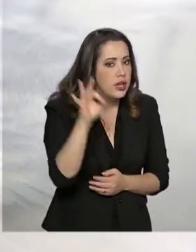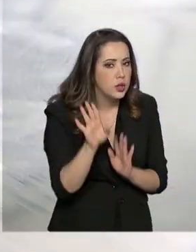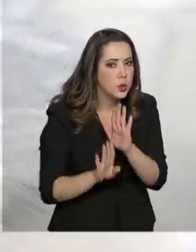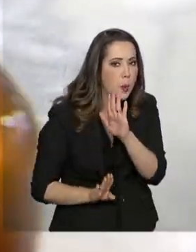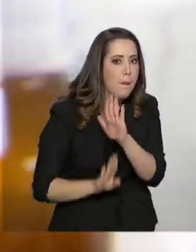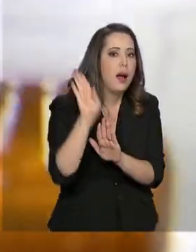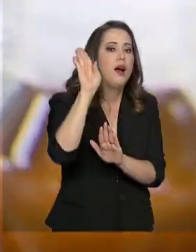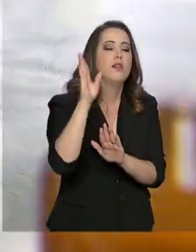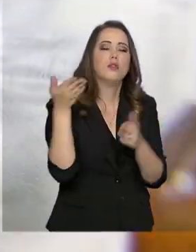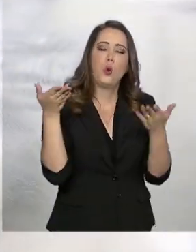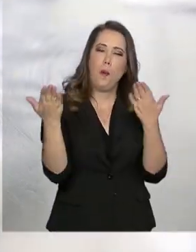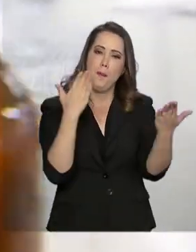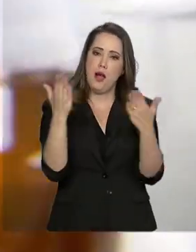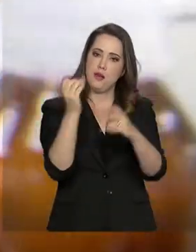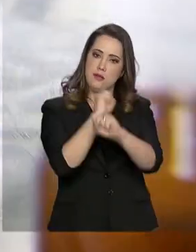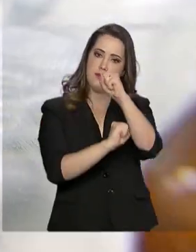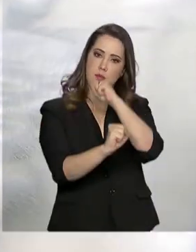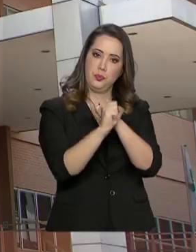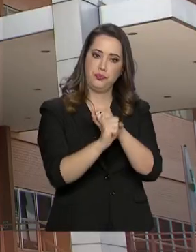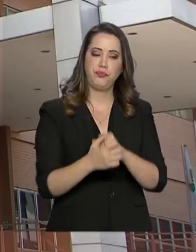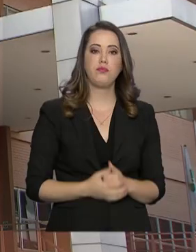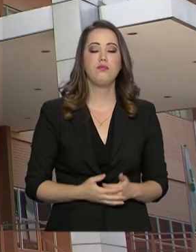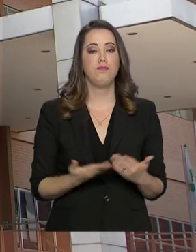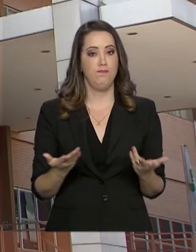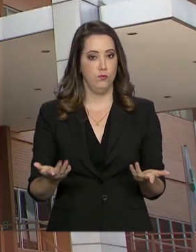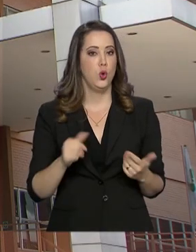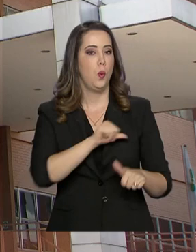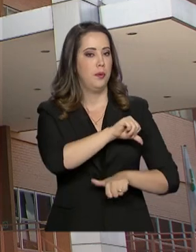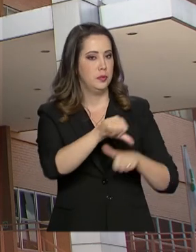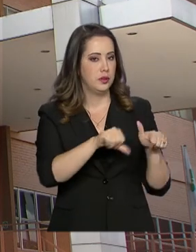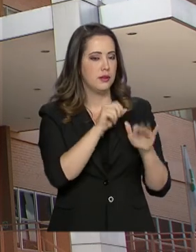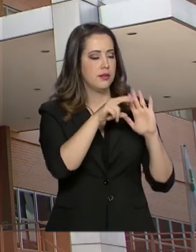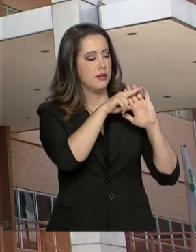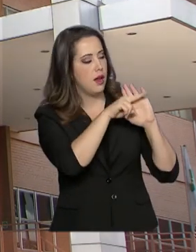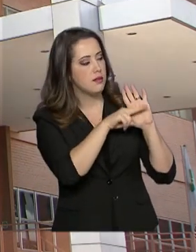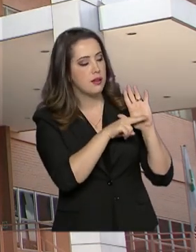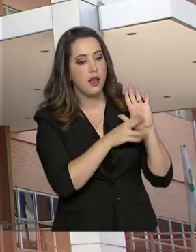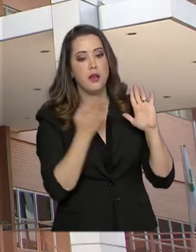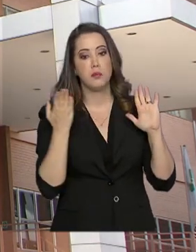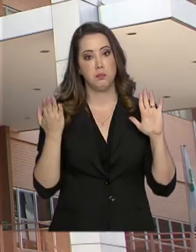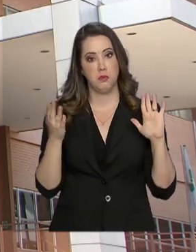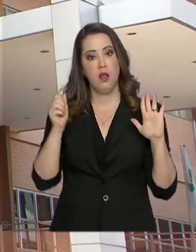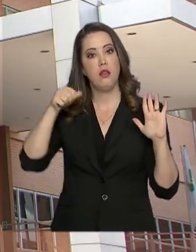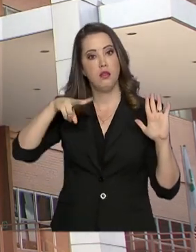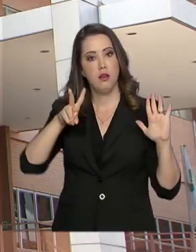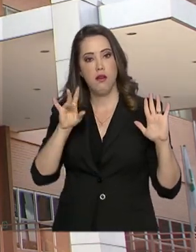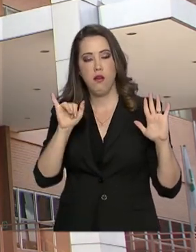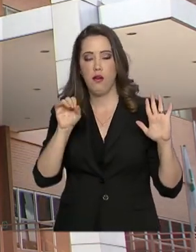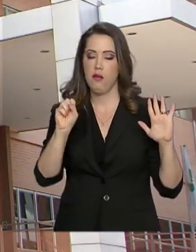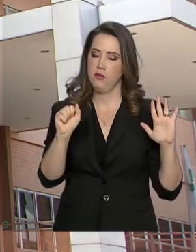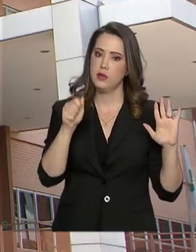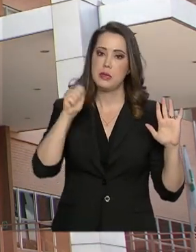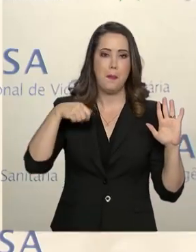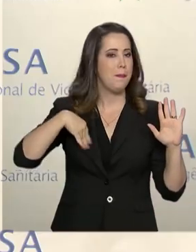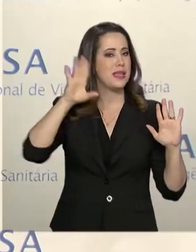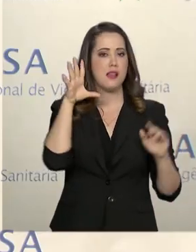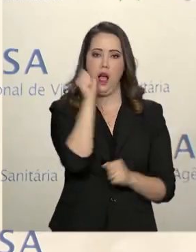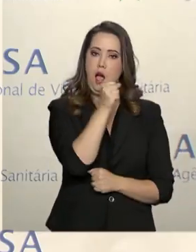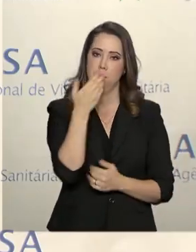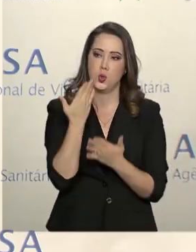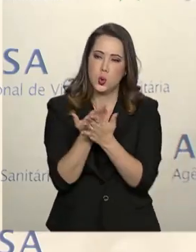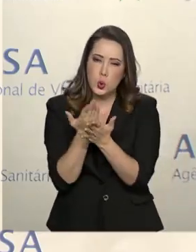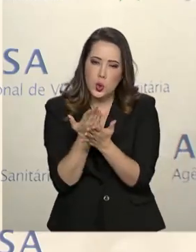doenças raras feitos no ano passado. Uma mudança nas regras da agência permitiu análises mais rápidas.